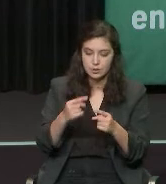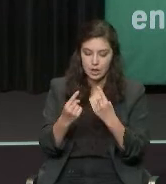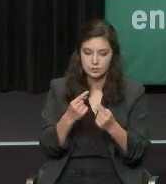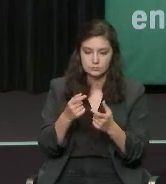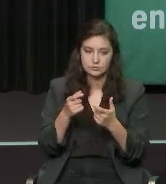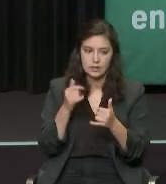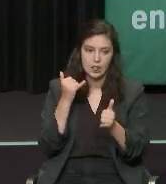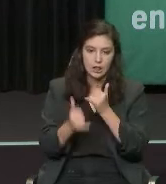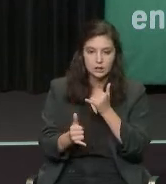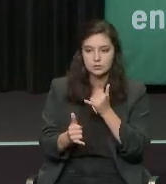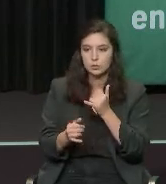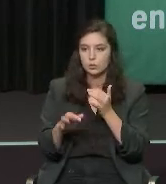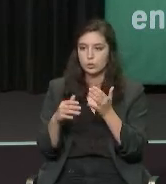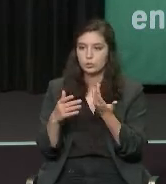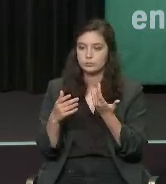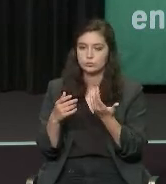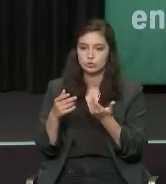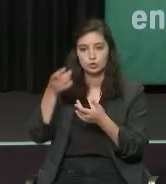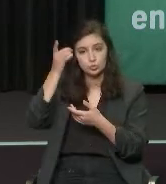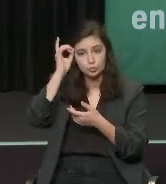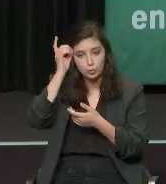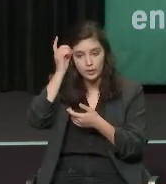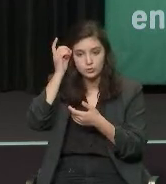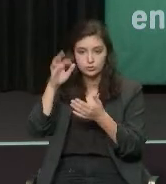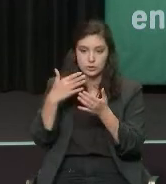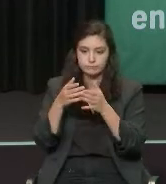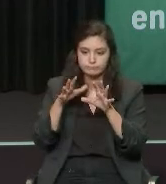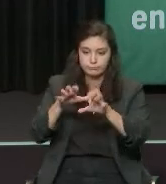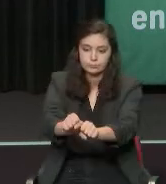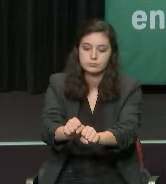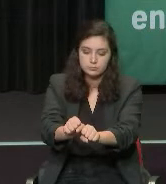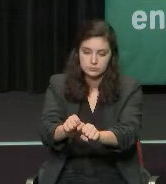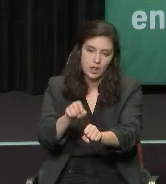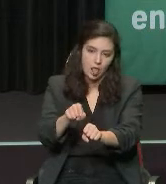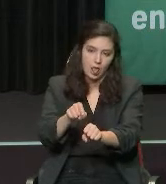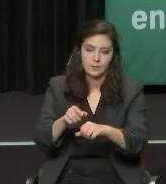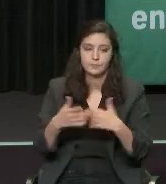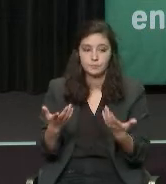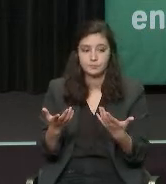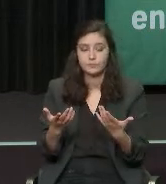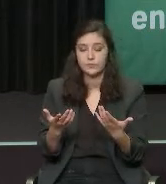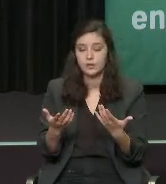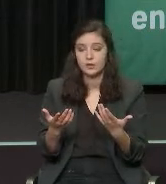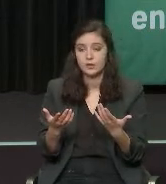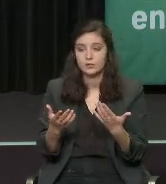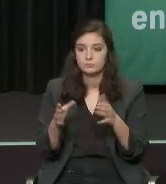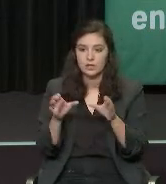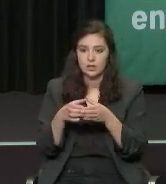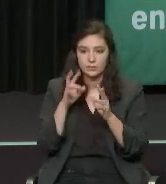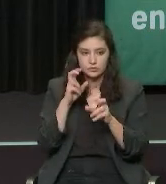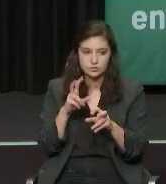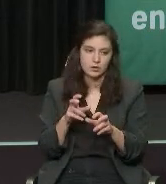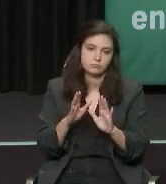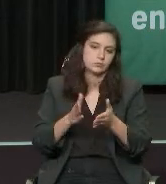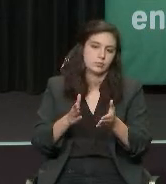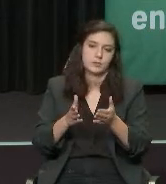forças de combate de apertar com aquele incêndio naquele sítio e levá-lo à extinção naquele sítio. Portanto, as equipas de investigação, por favor, não investiguem